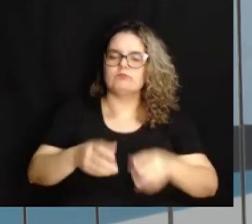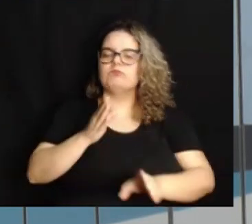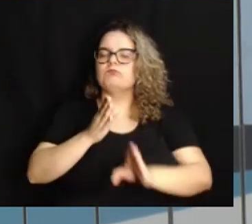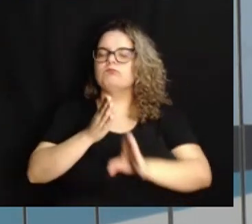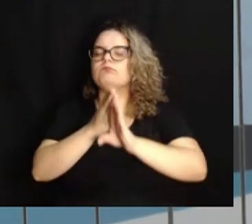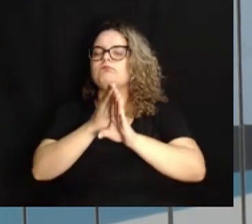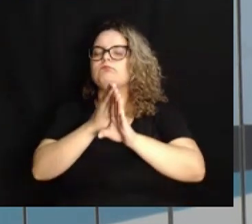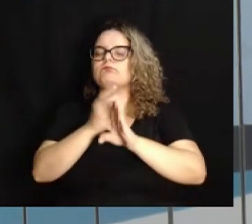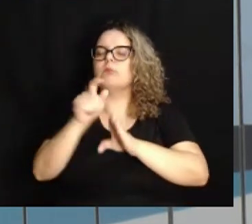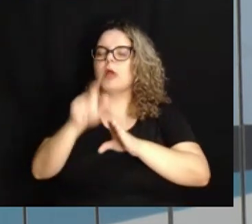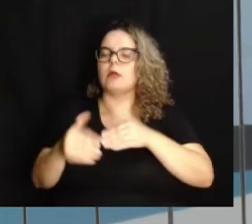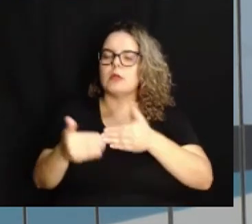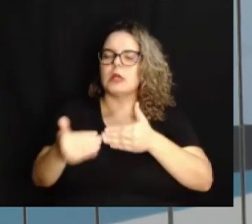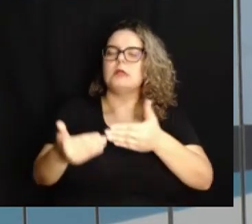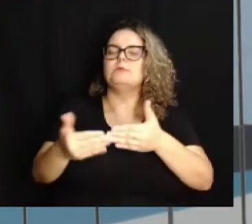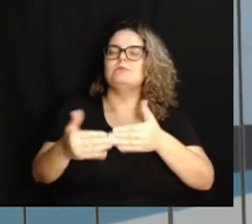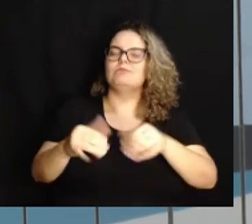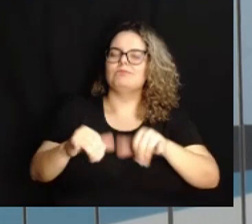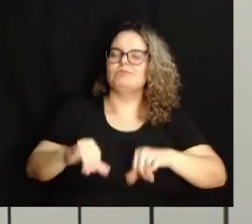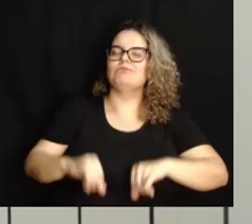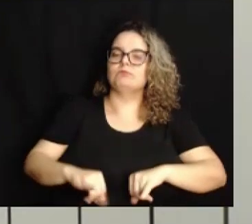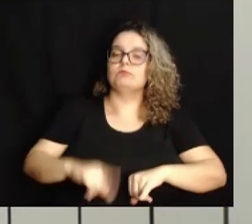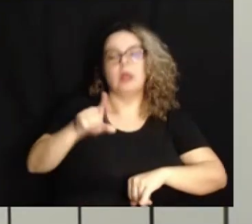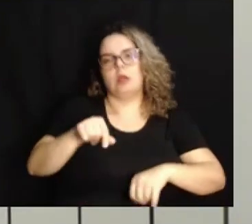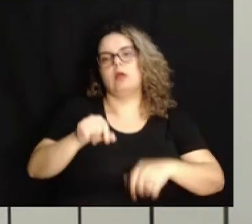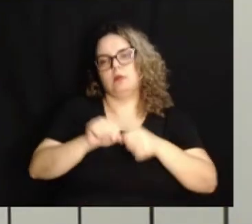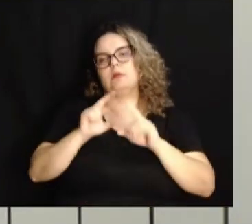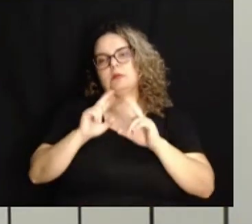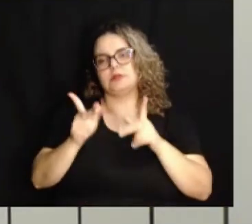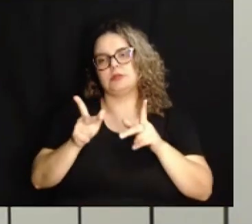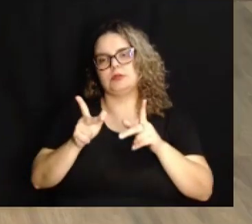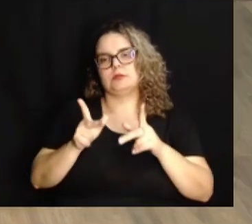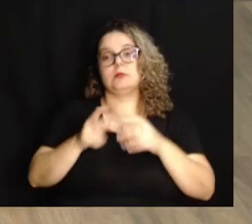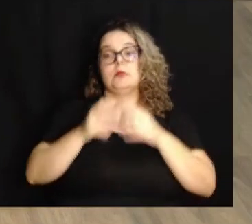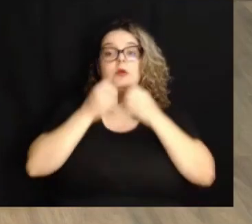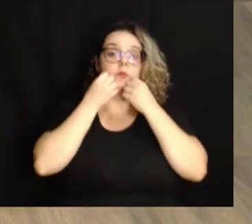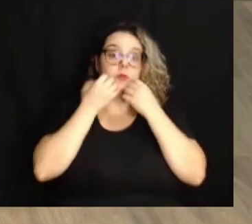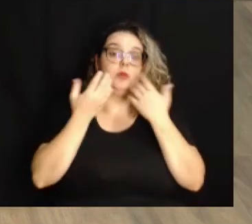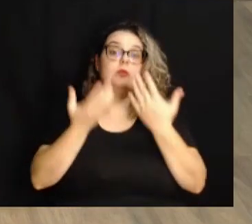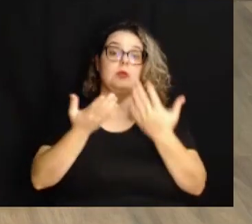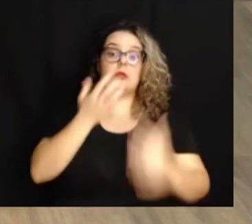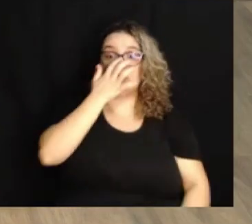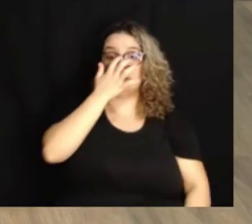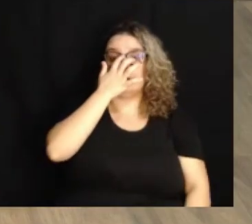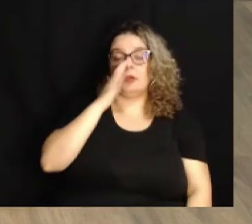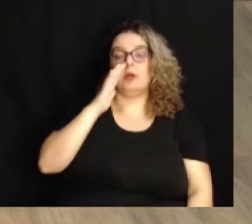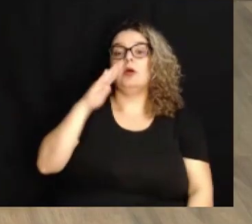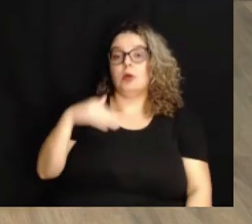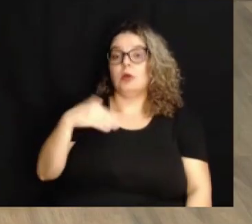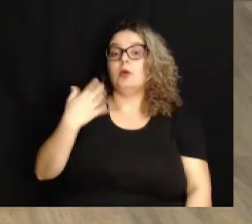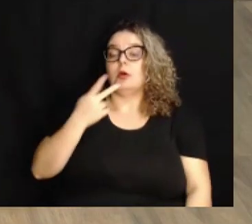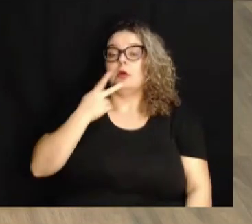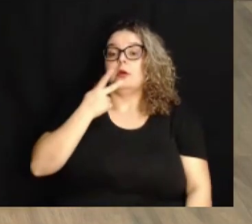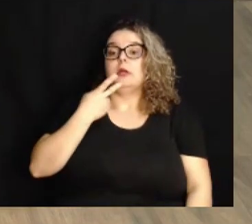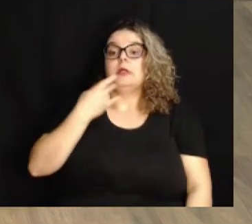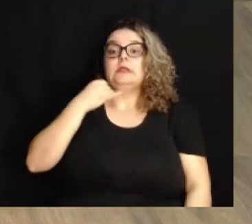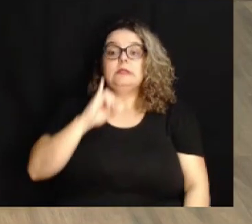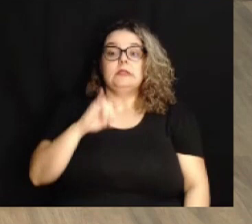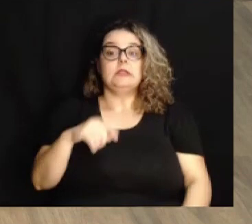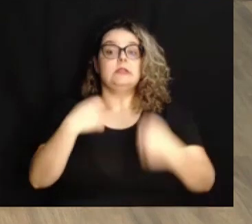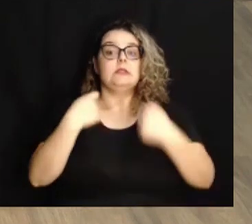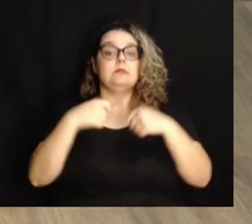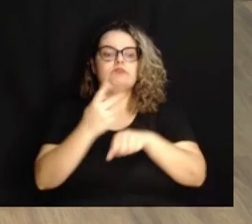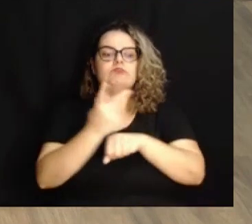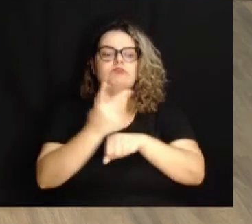de sofrimento é o que talvez faça a diferença. Muito bem, né? Quando nós falamos assim, se precisar, busque ajuda,